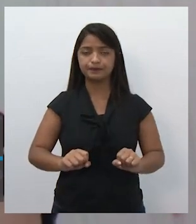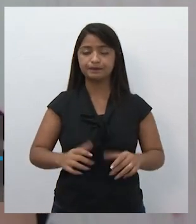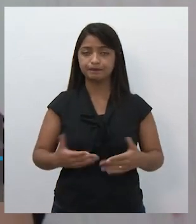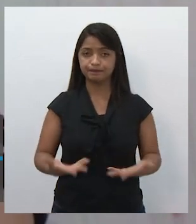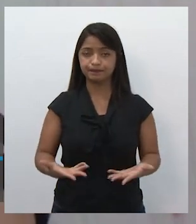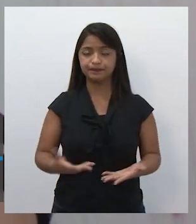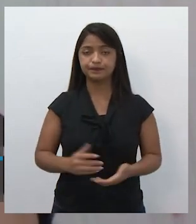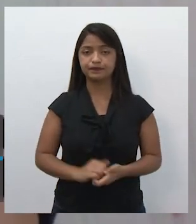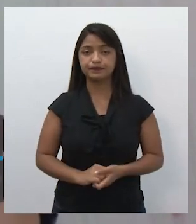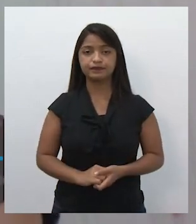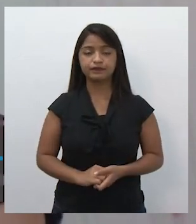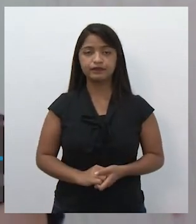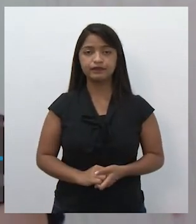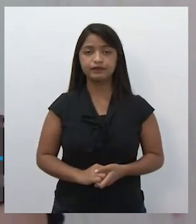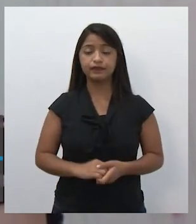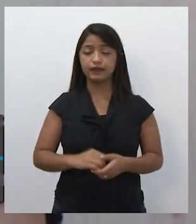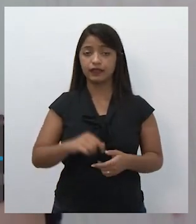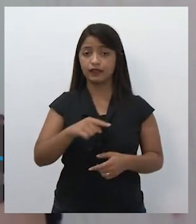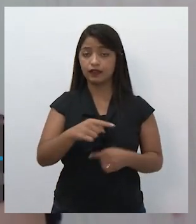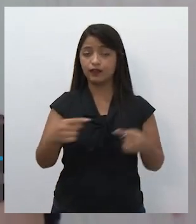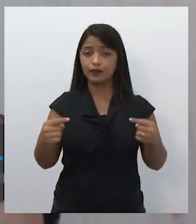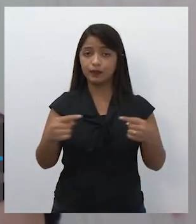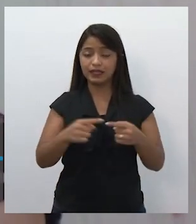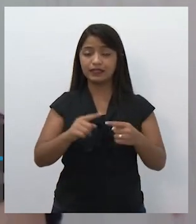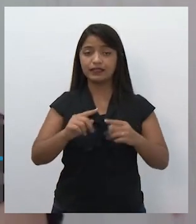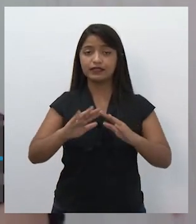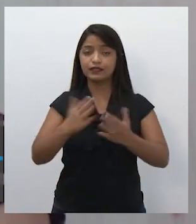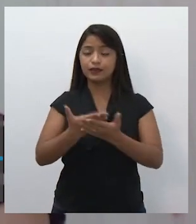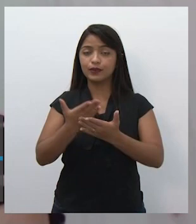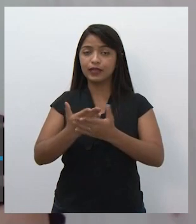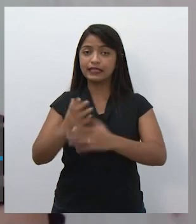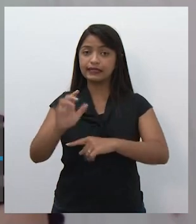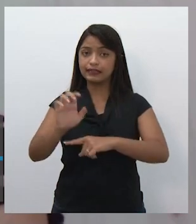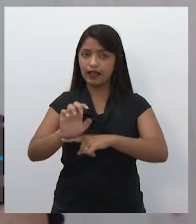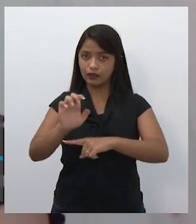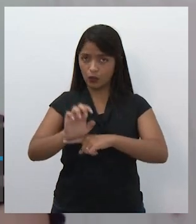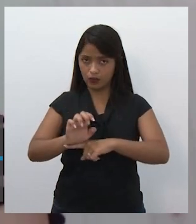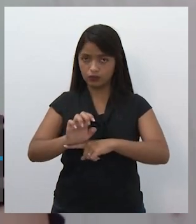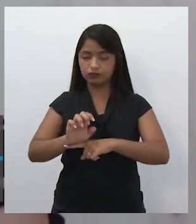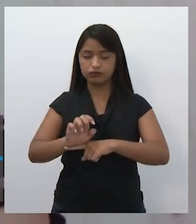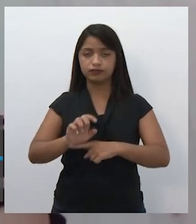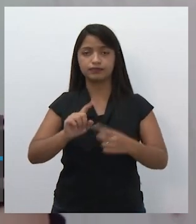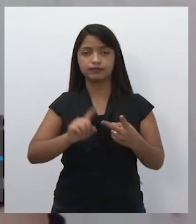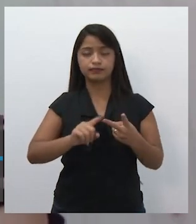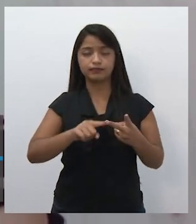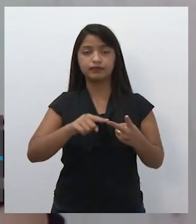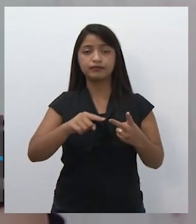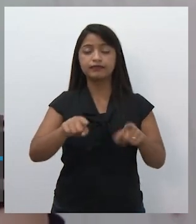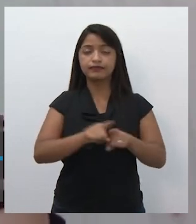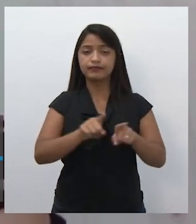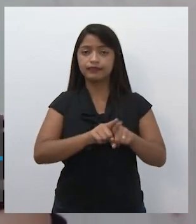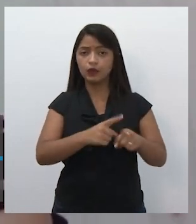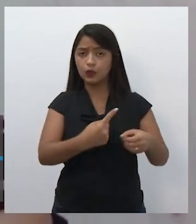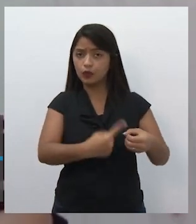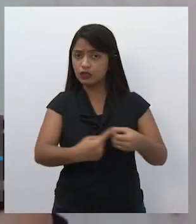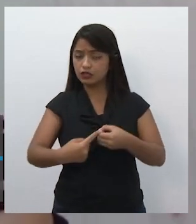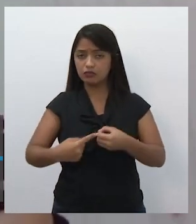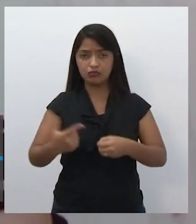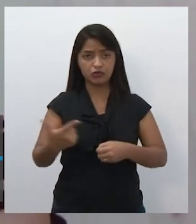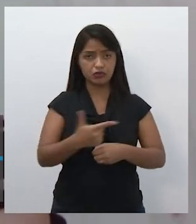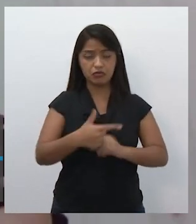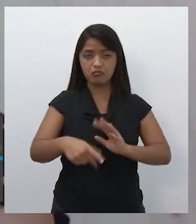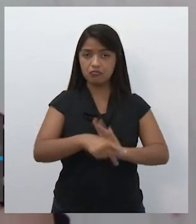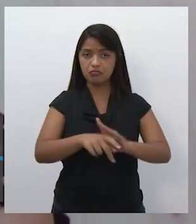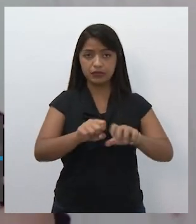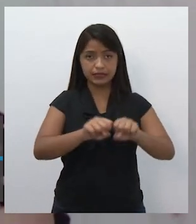ele é válido para a rede estadual, para os municípios que não têm sistema próprio e para a rede